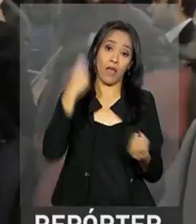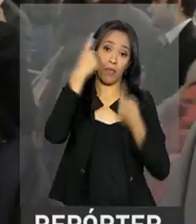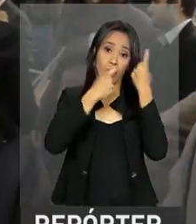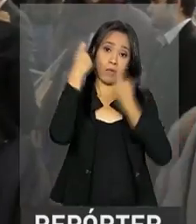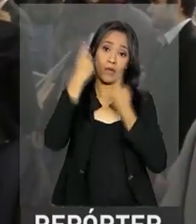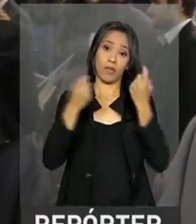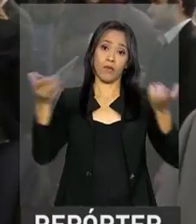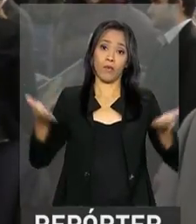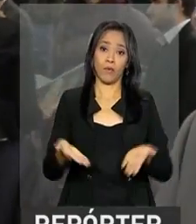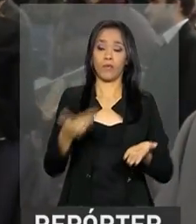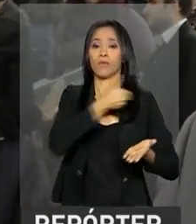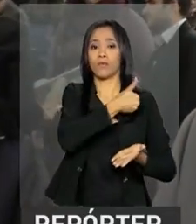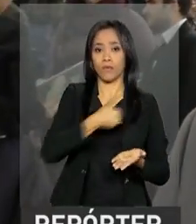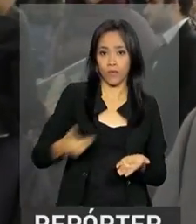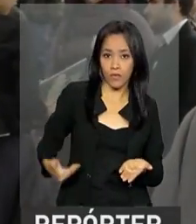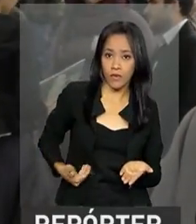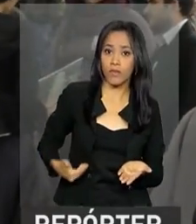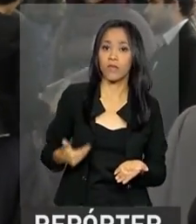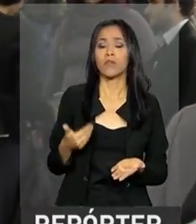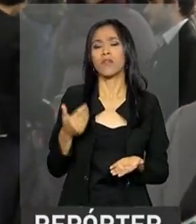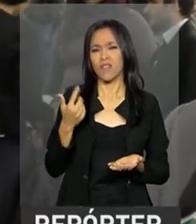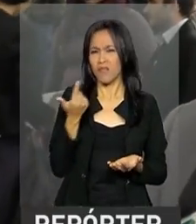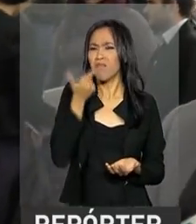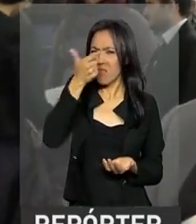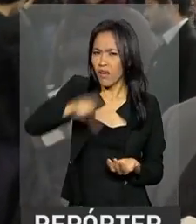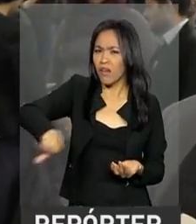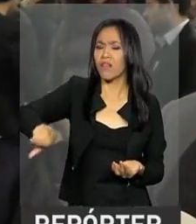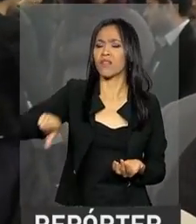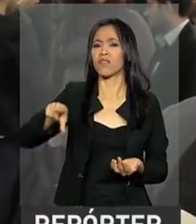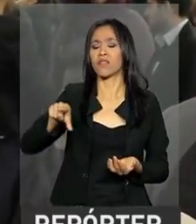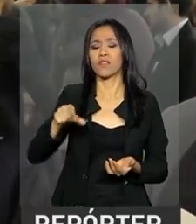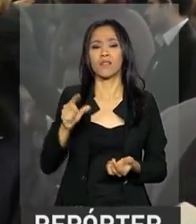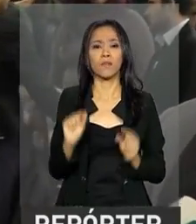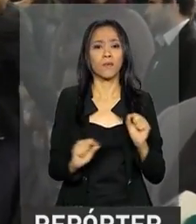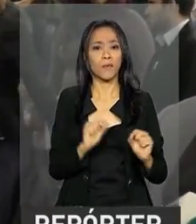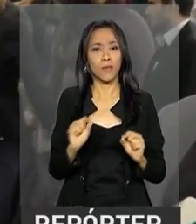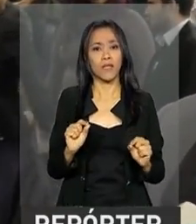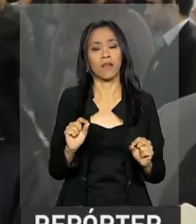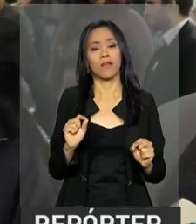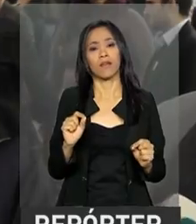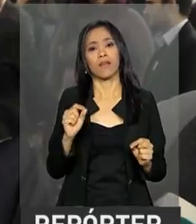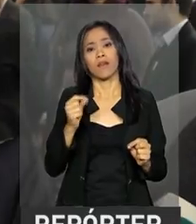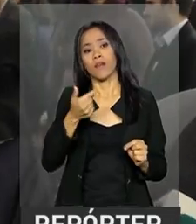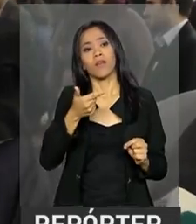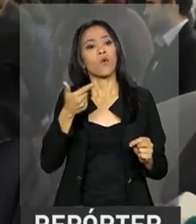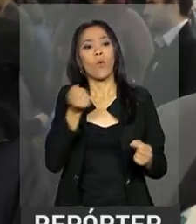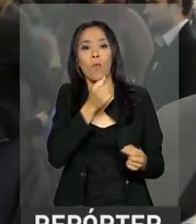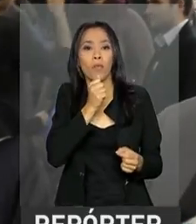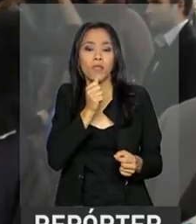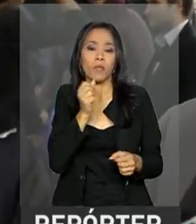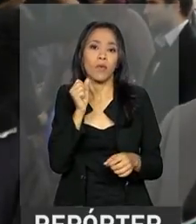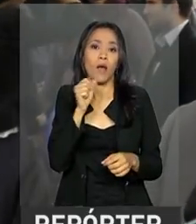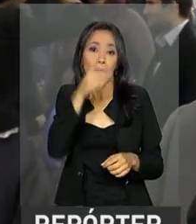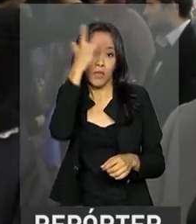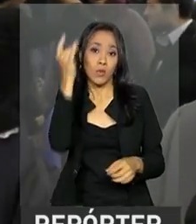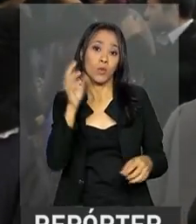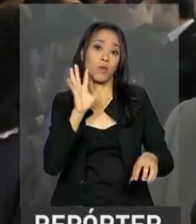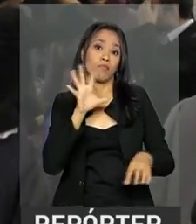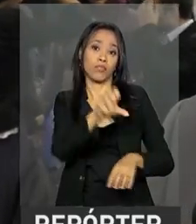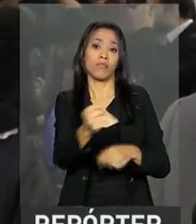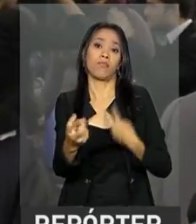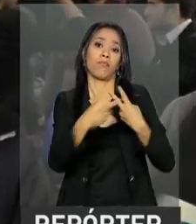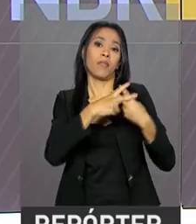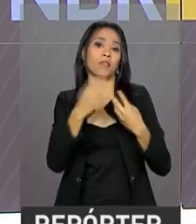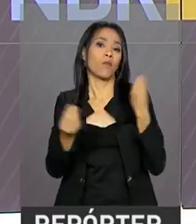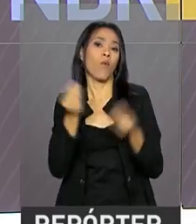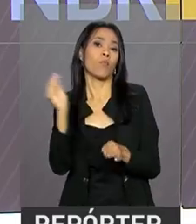do governo hoje, além de ações que visam a assistência do preso durante seu período de cumprimento de